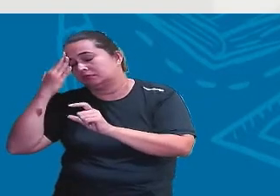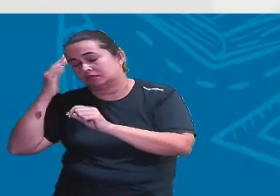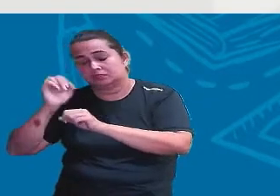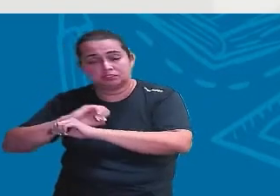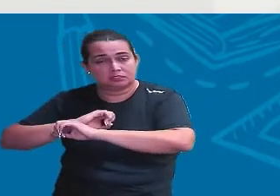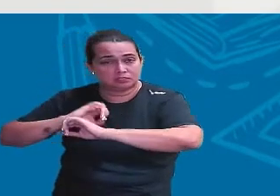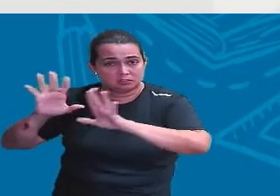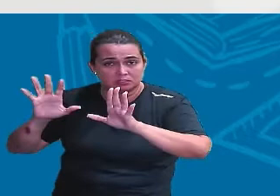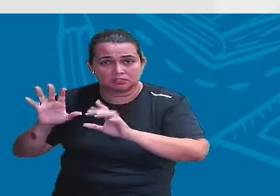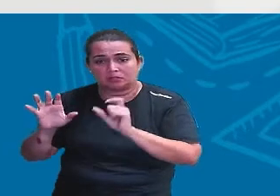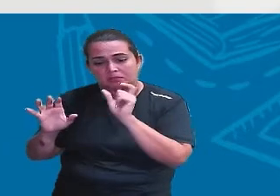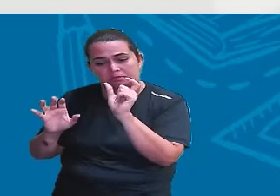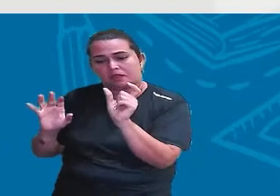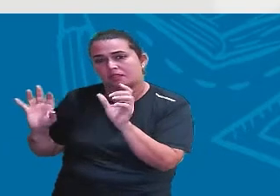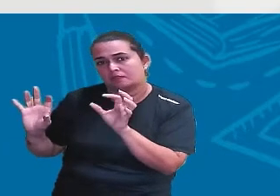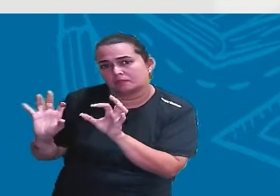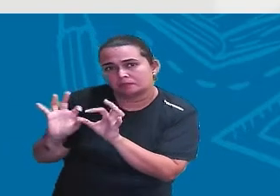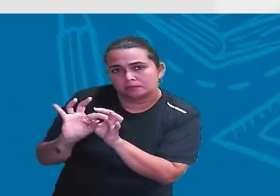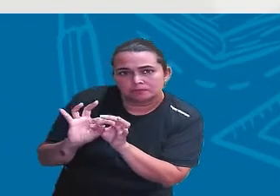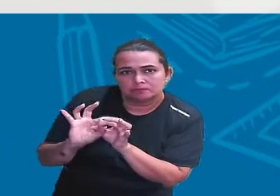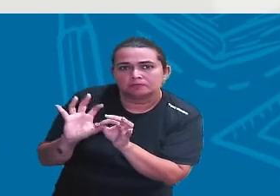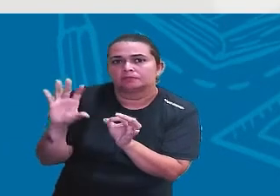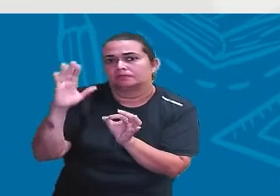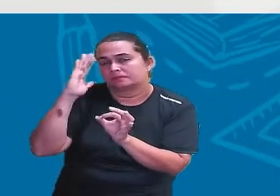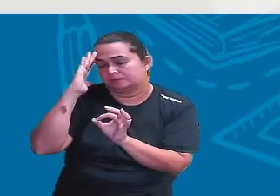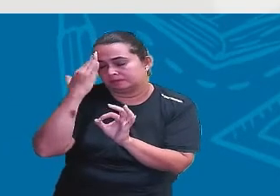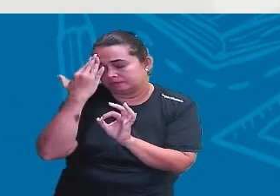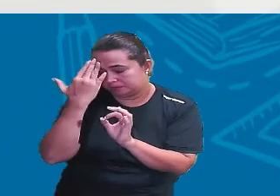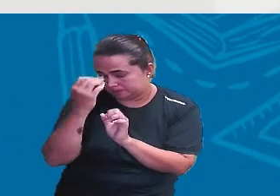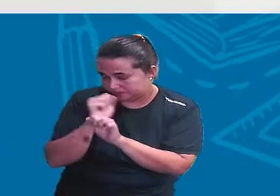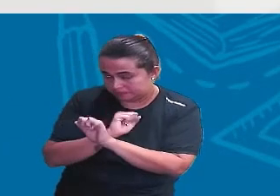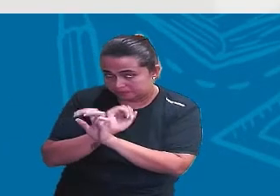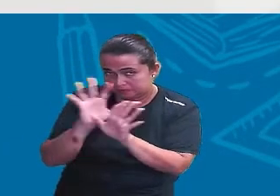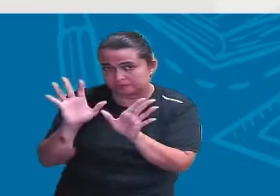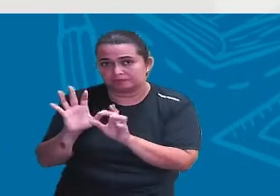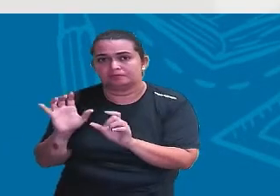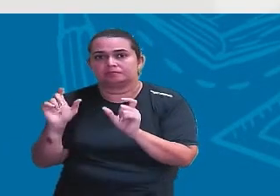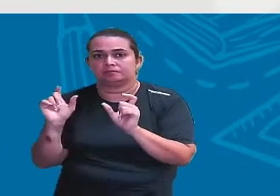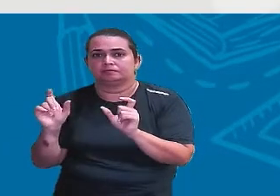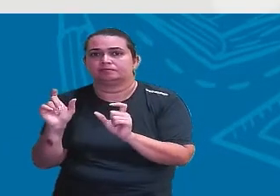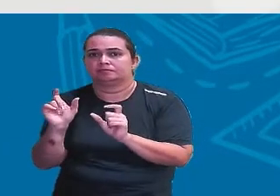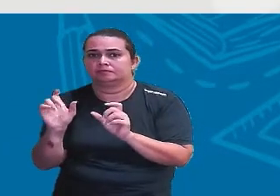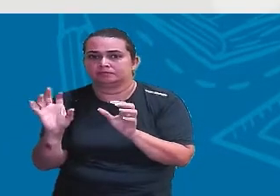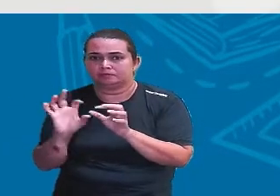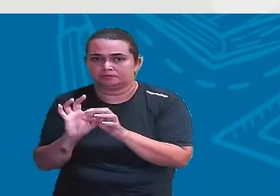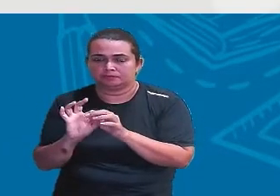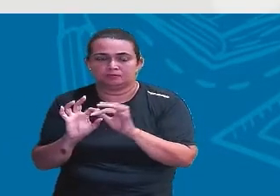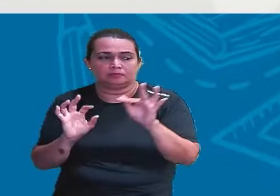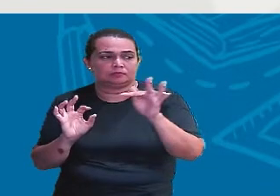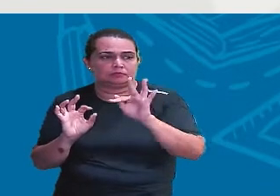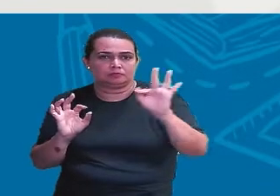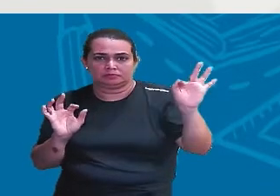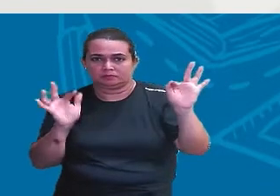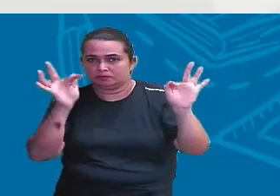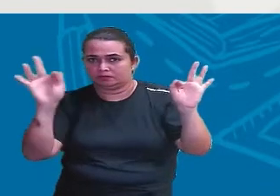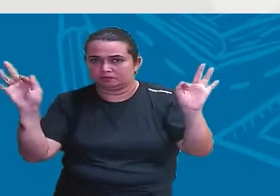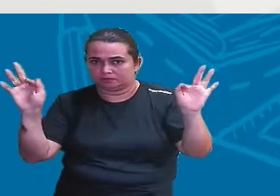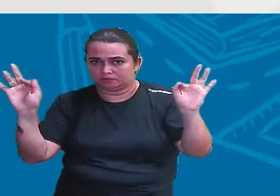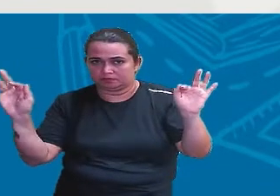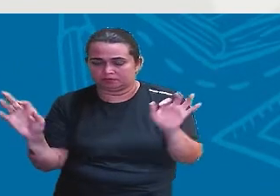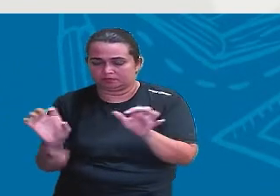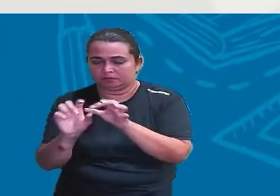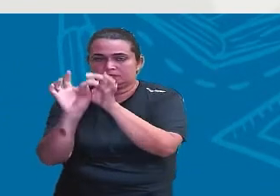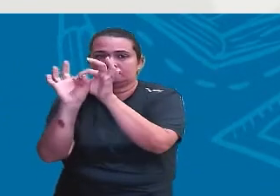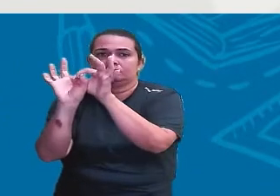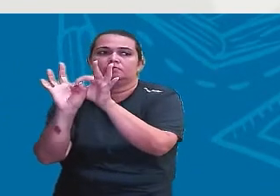de ligação. Então, as conjunções, elas fazem exatamente isso, é pegar uma oração e ligar com a outra,